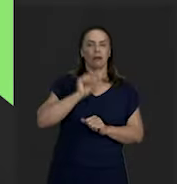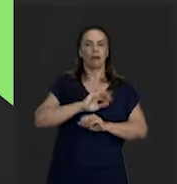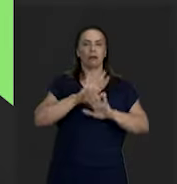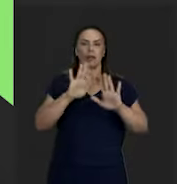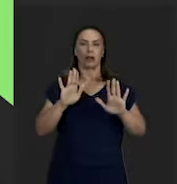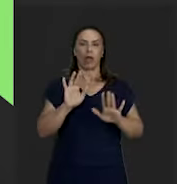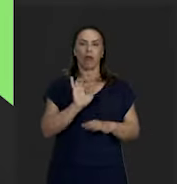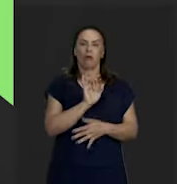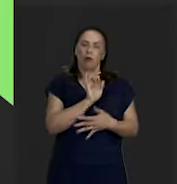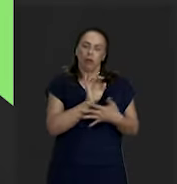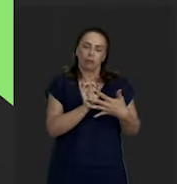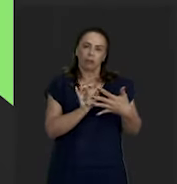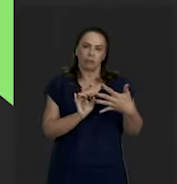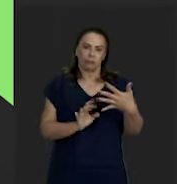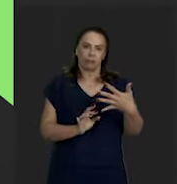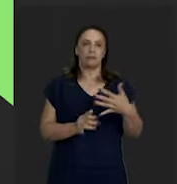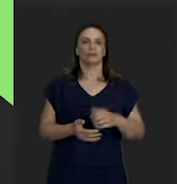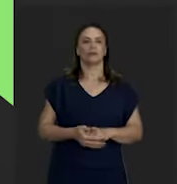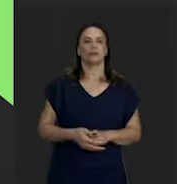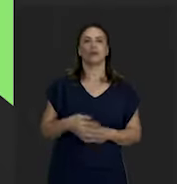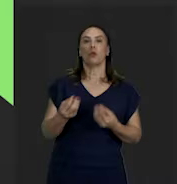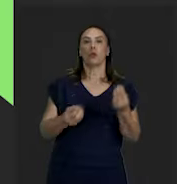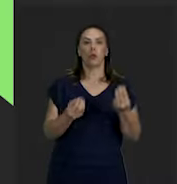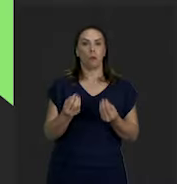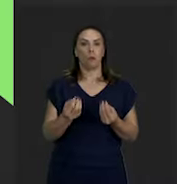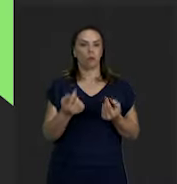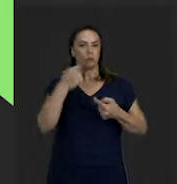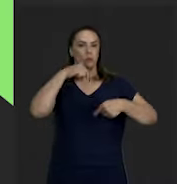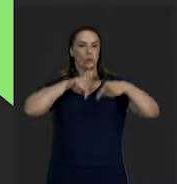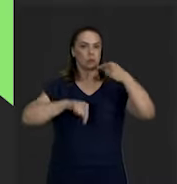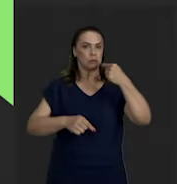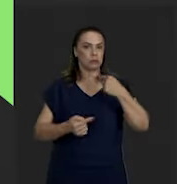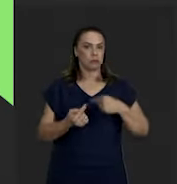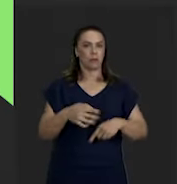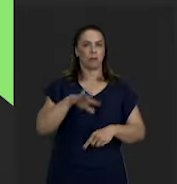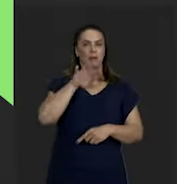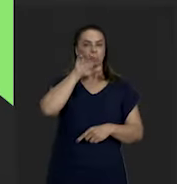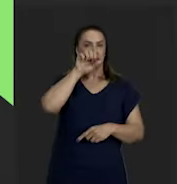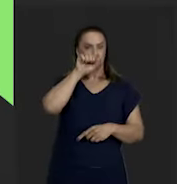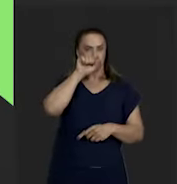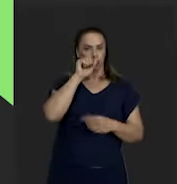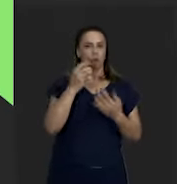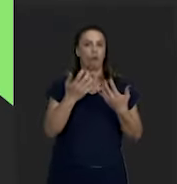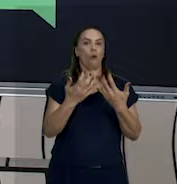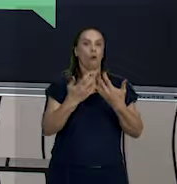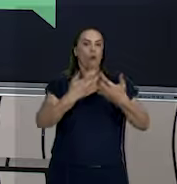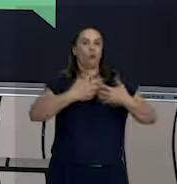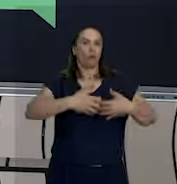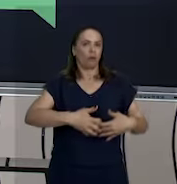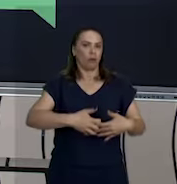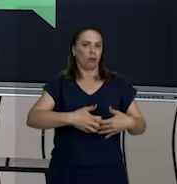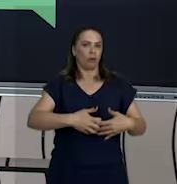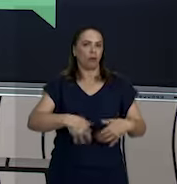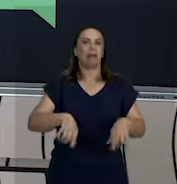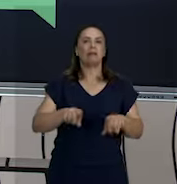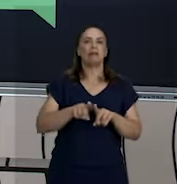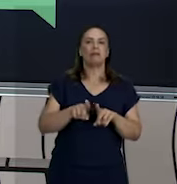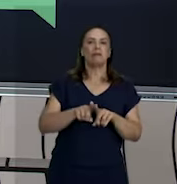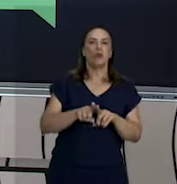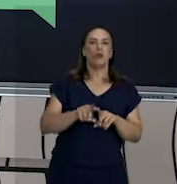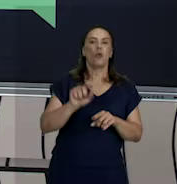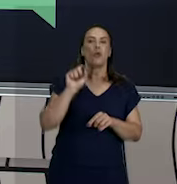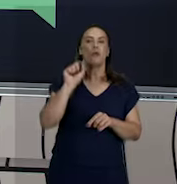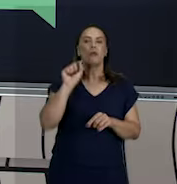sistema respiratório funciona e do que ele é constituído? Vamos começar respondendo essa pergunta, esse